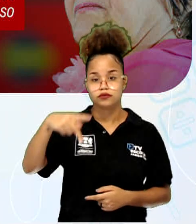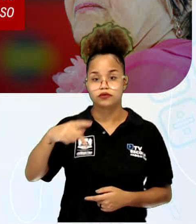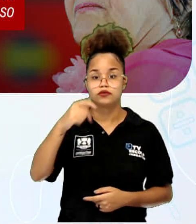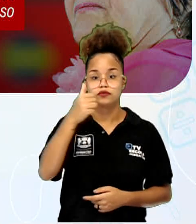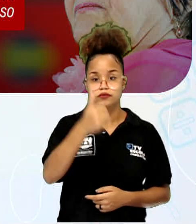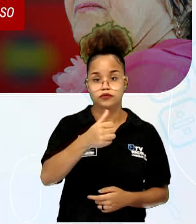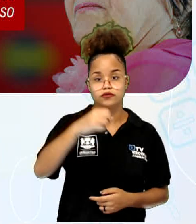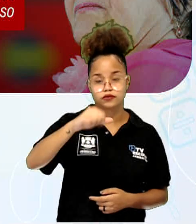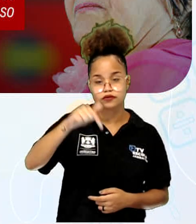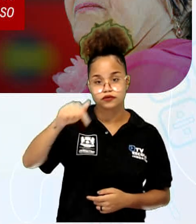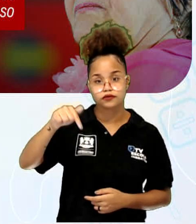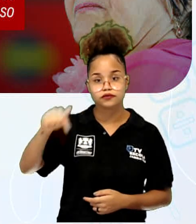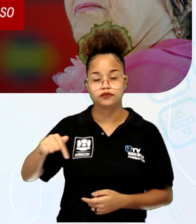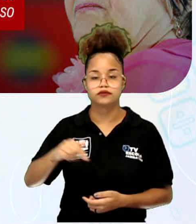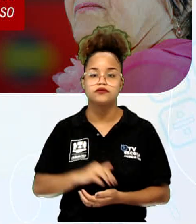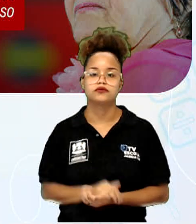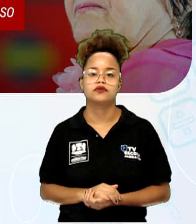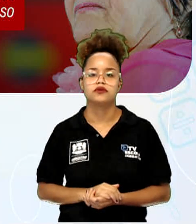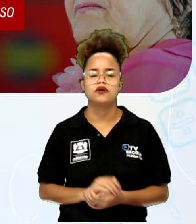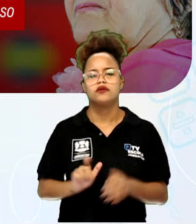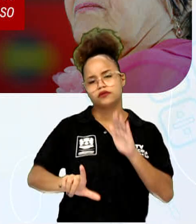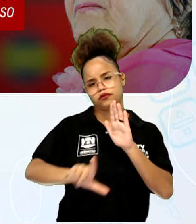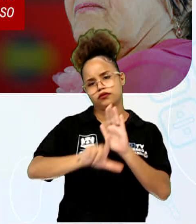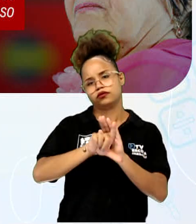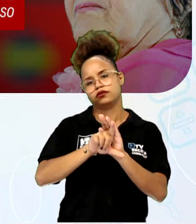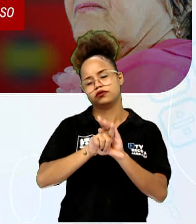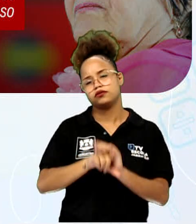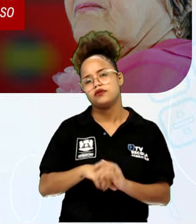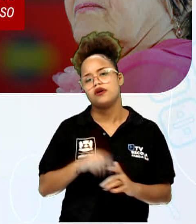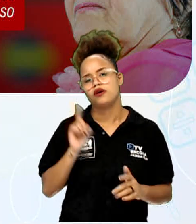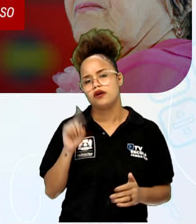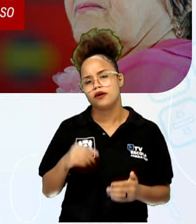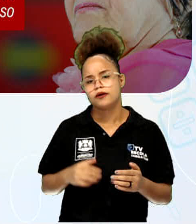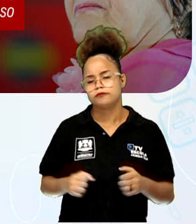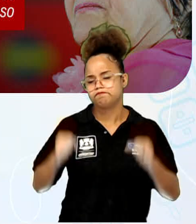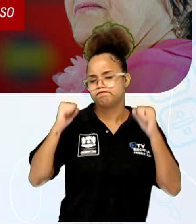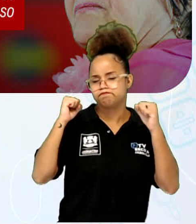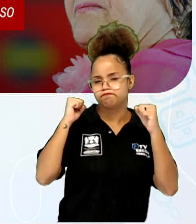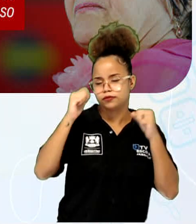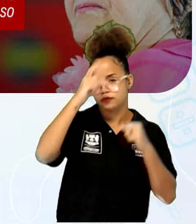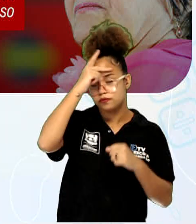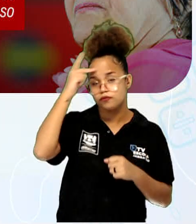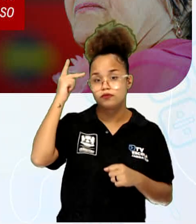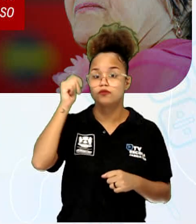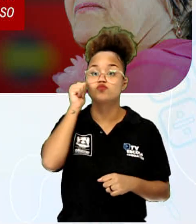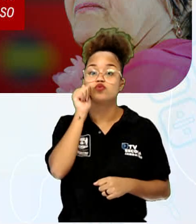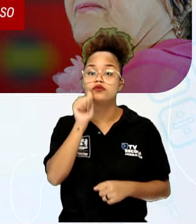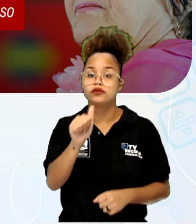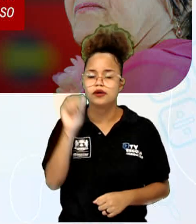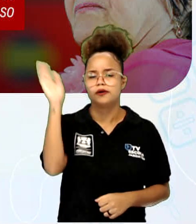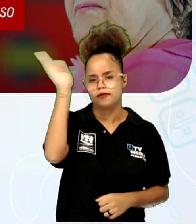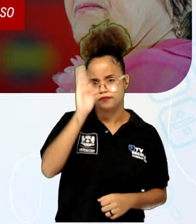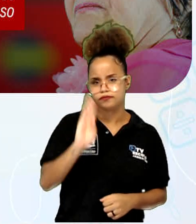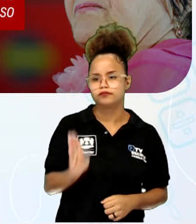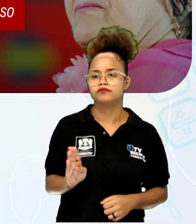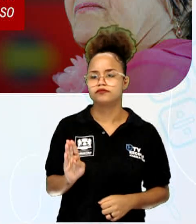1977. Essa lei é uma das conquistas das cidadãs brasileiras e foi um